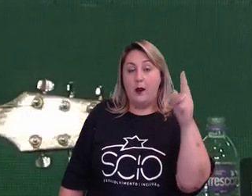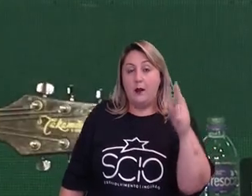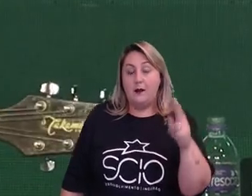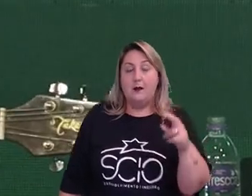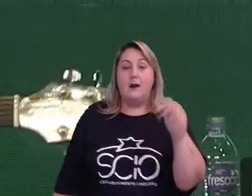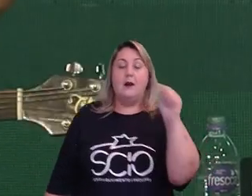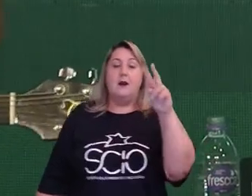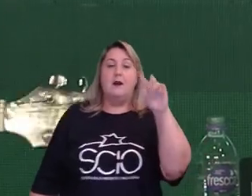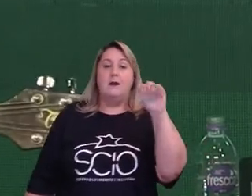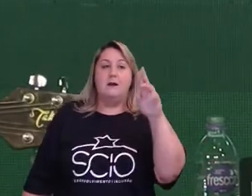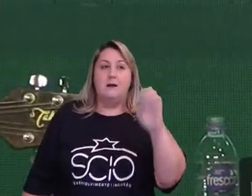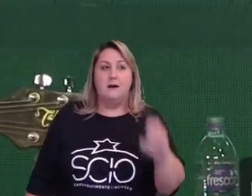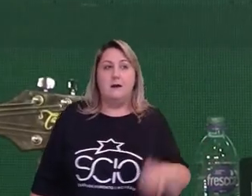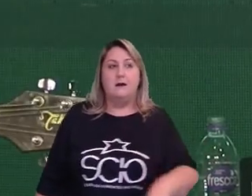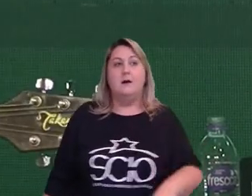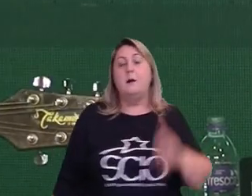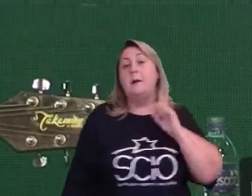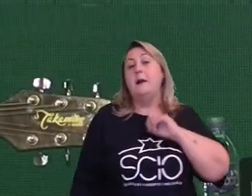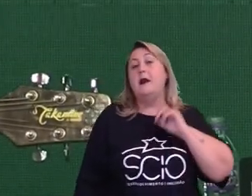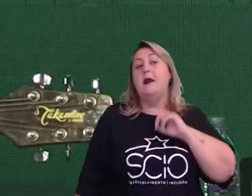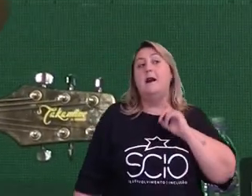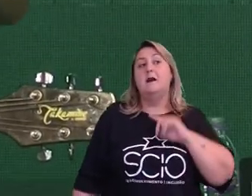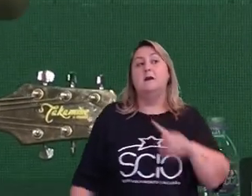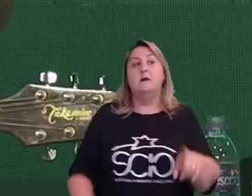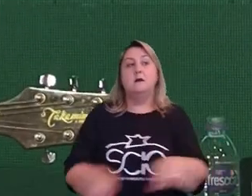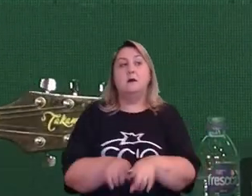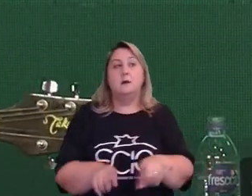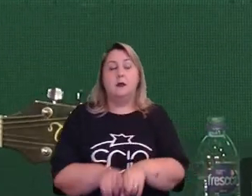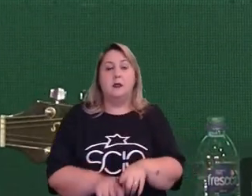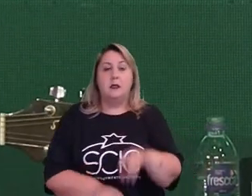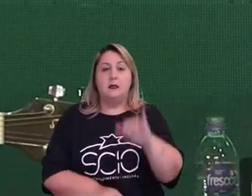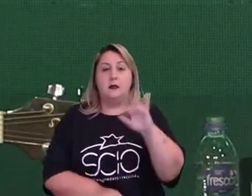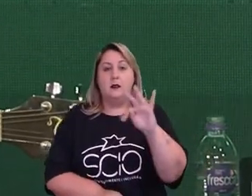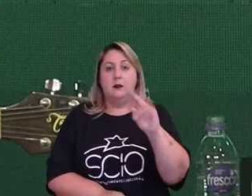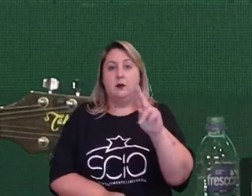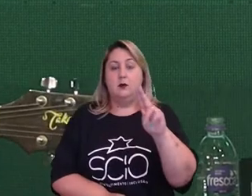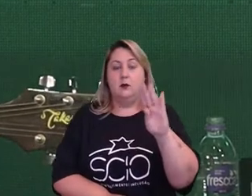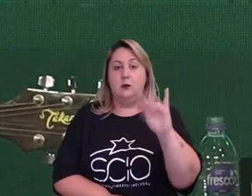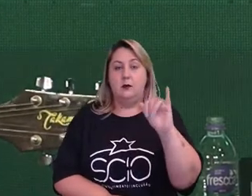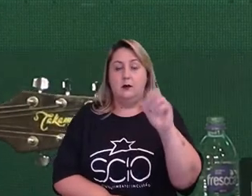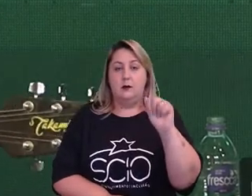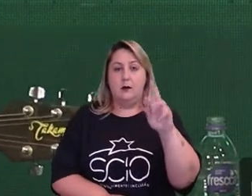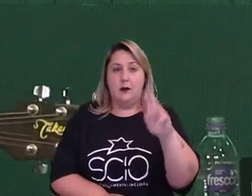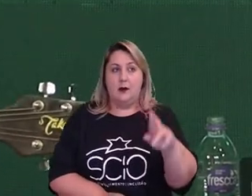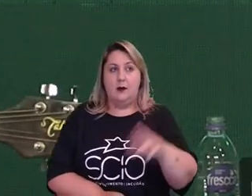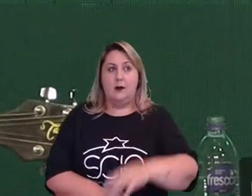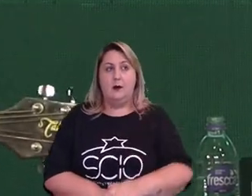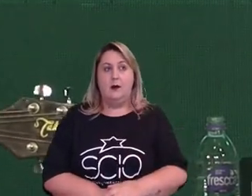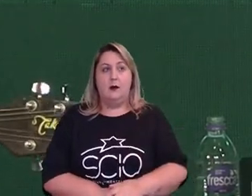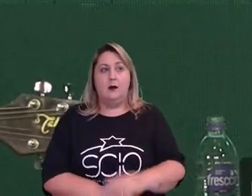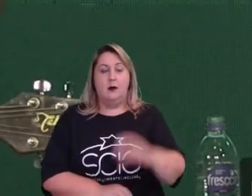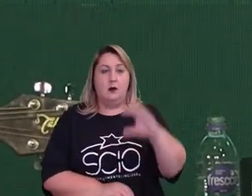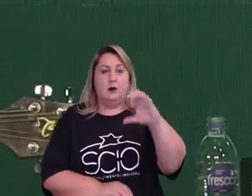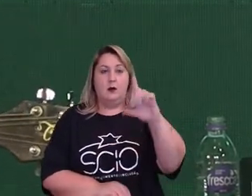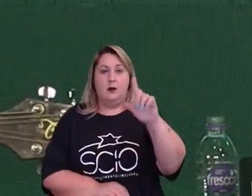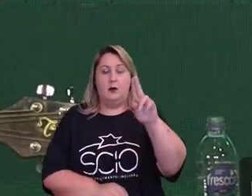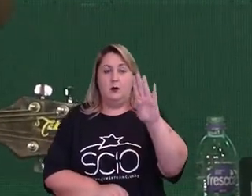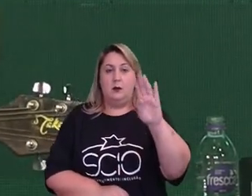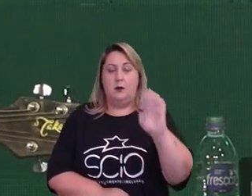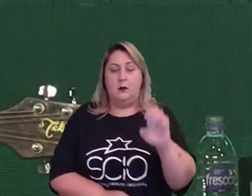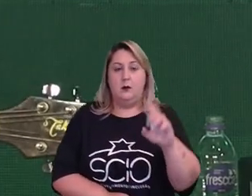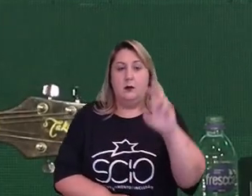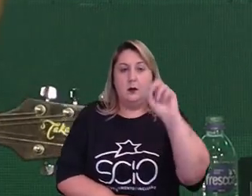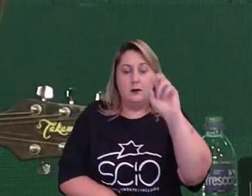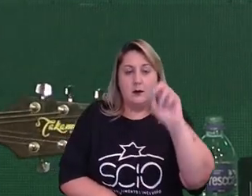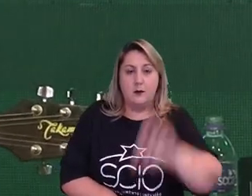Avaré. Show de bola. Eu vi ali também Tumbiara, Goiás, Anjo. Já fiz muito show em Tumbiara, lá no Clube dos 50, a galera